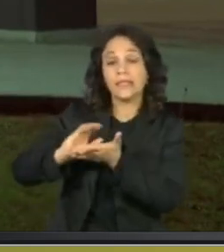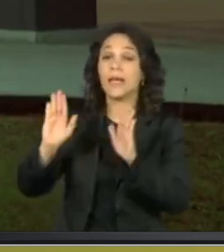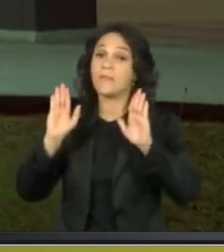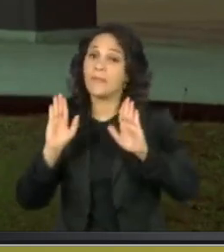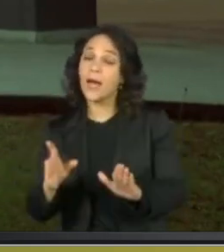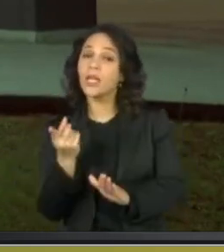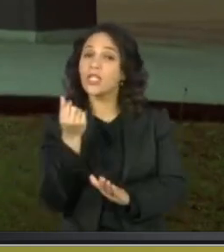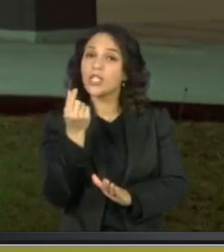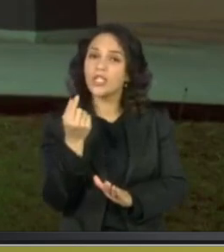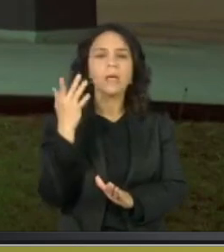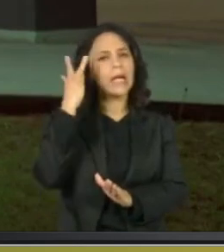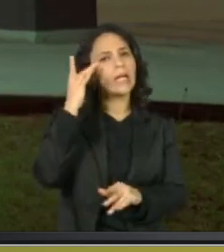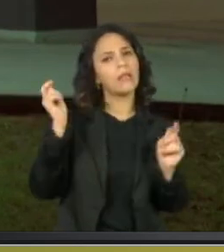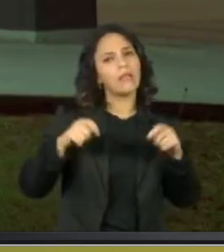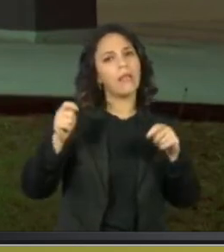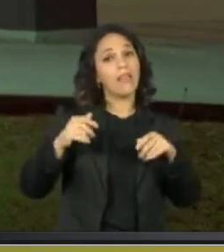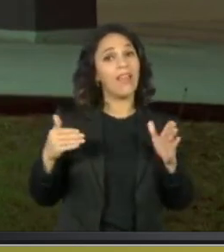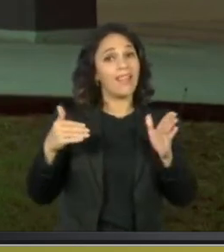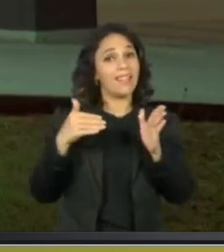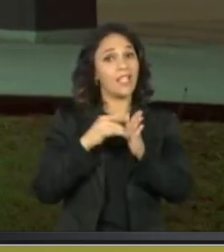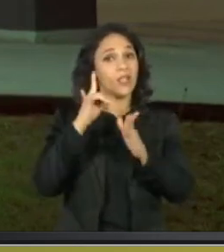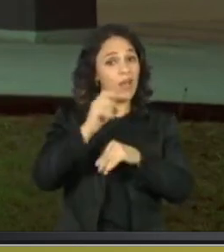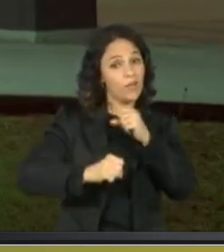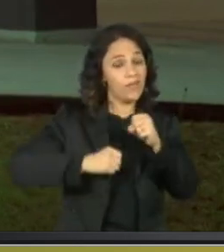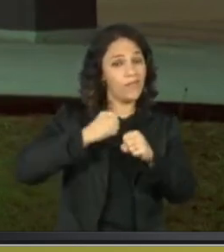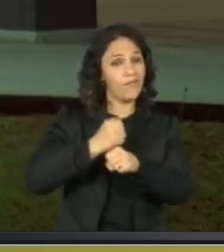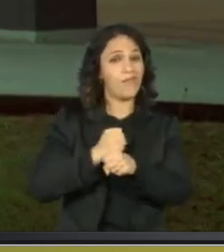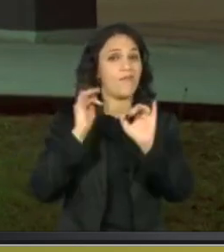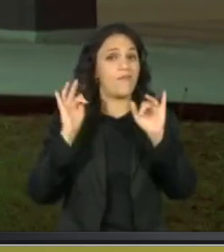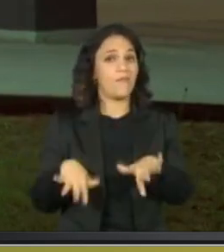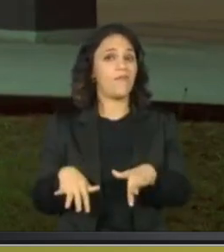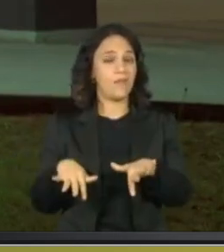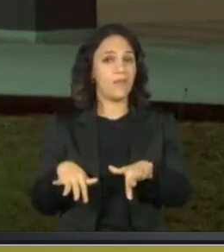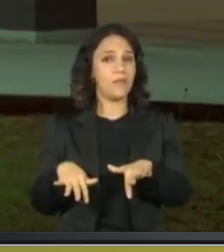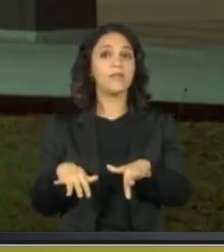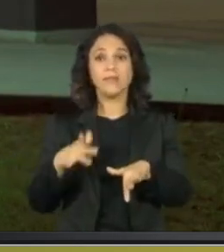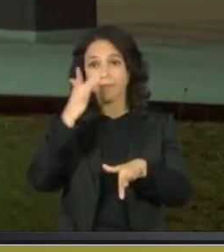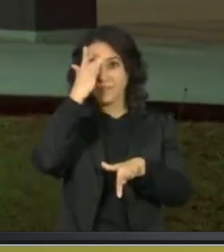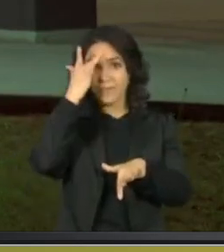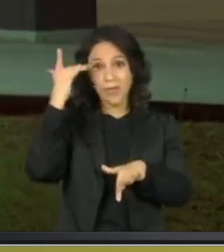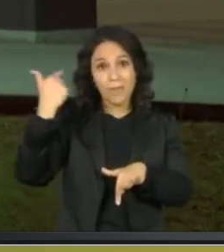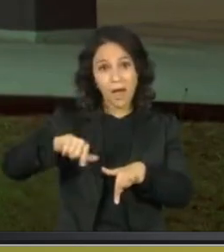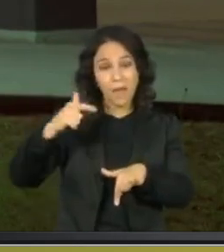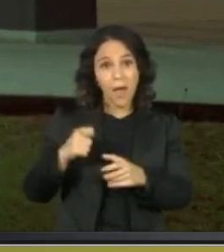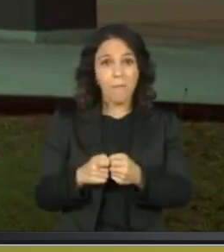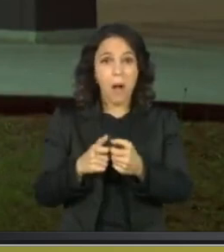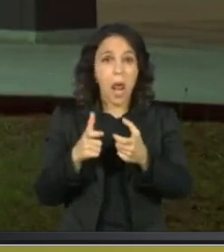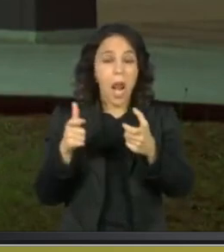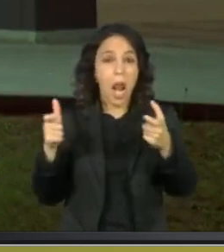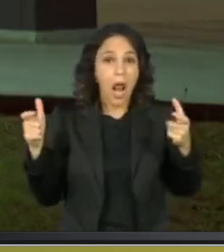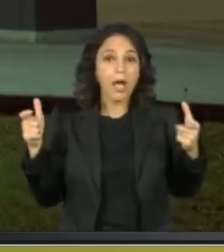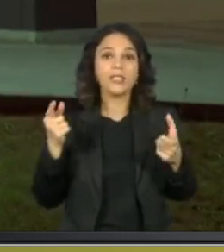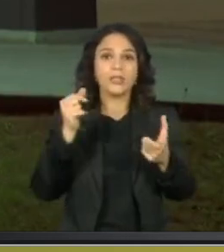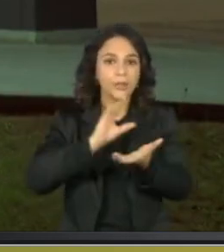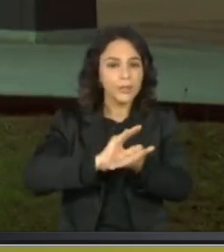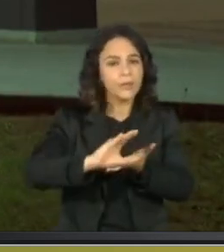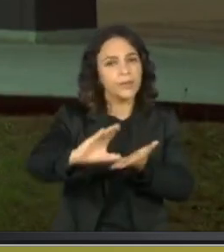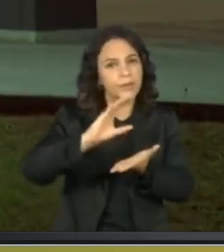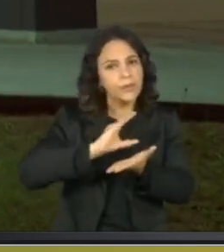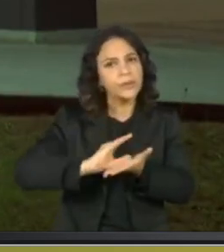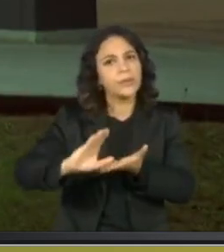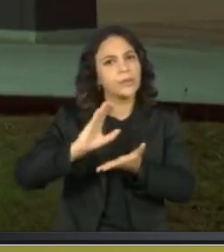que o dinheiro seja suficiente só até o fim do ano que vem. Com mais beneficiários, o valor para bancar o programa deve